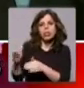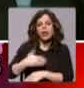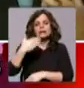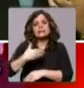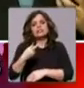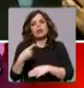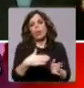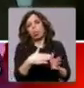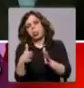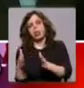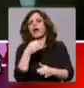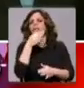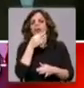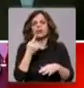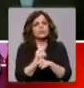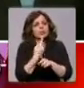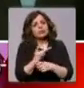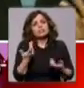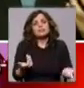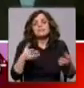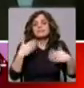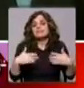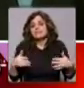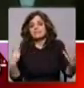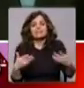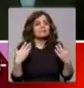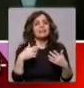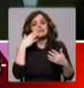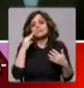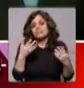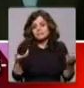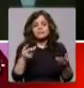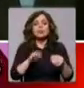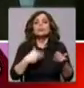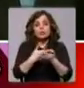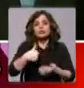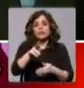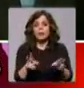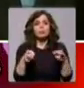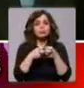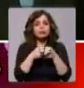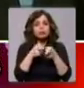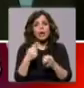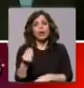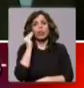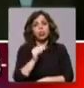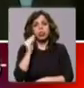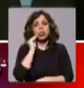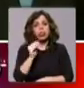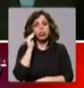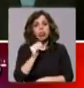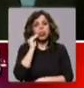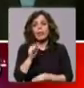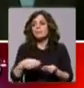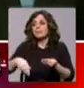falou de coisas estéreis, as propostas vão sendo apresentadas em Bruxelas muito devagarinho, não houve